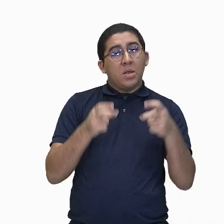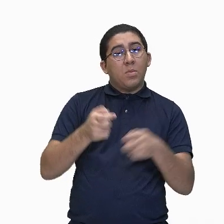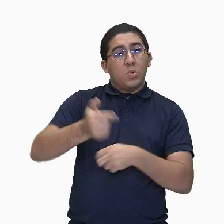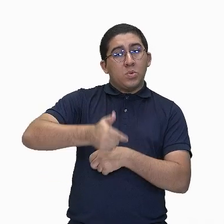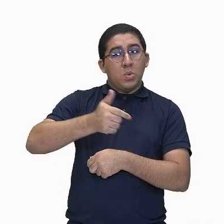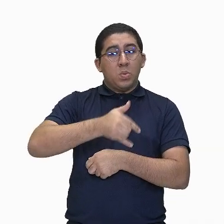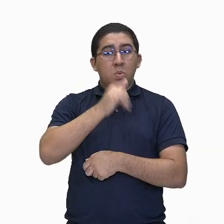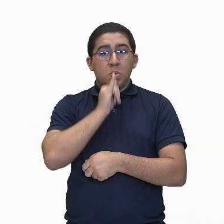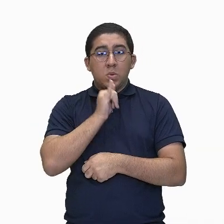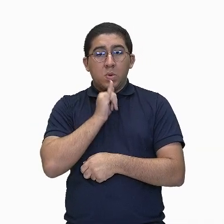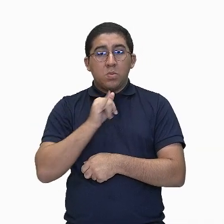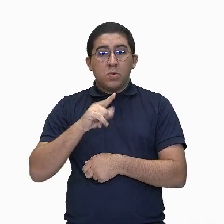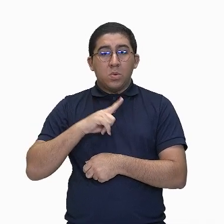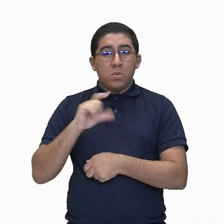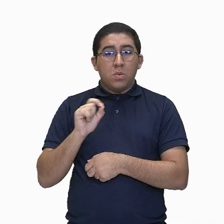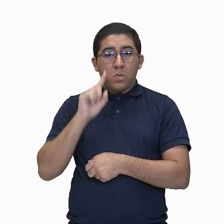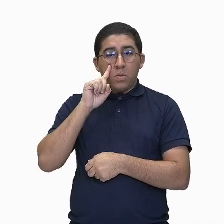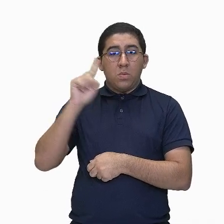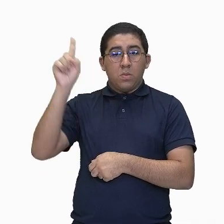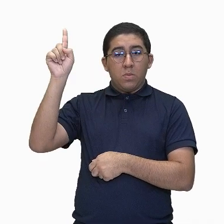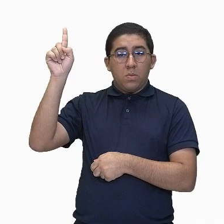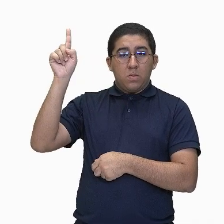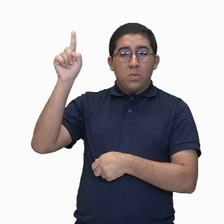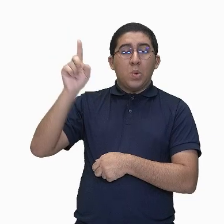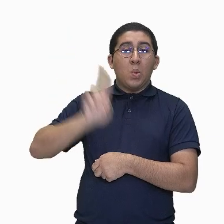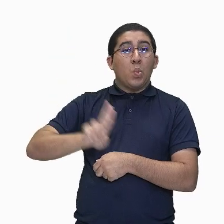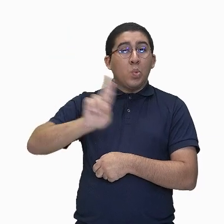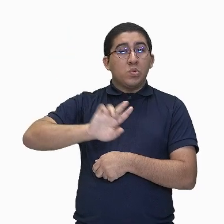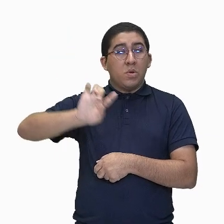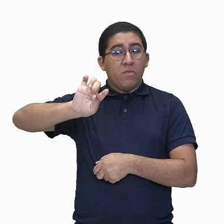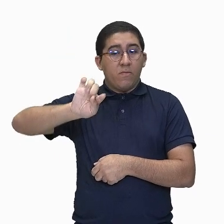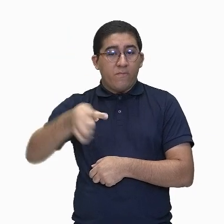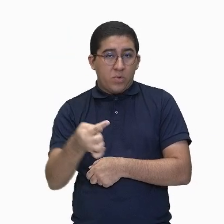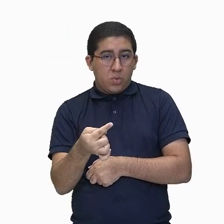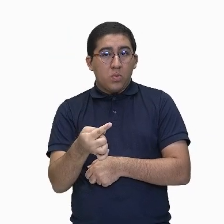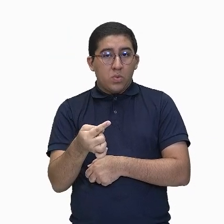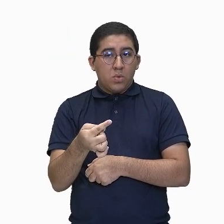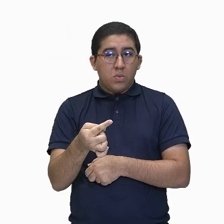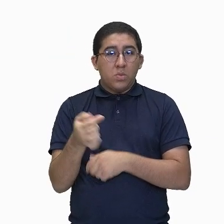está separada aí por uma vírgula, né?